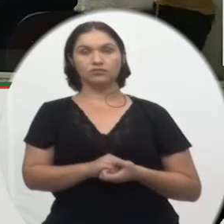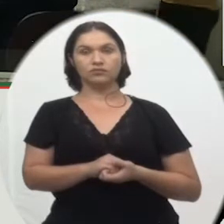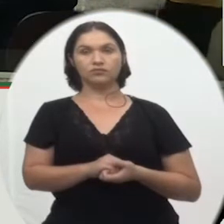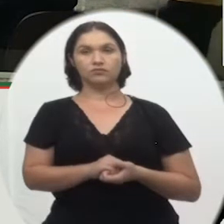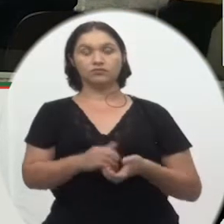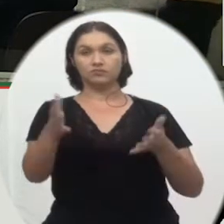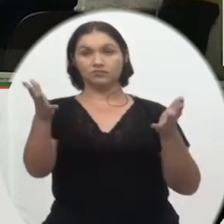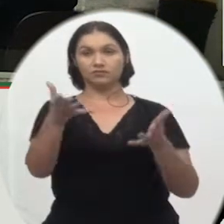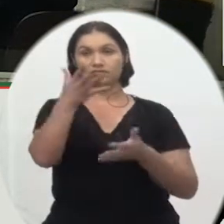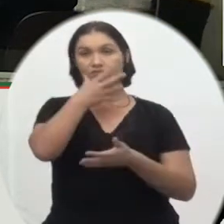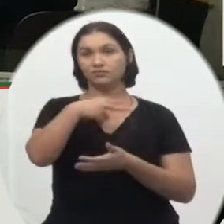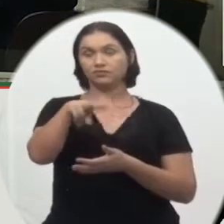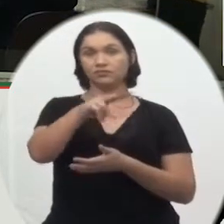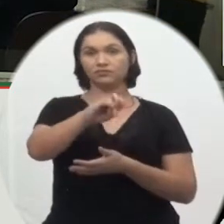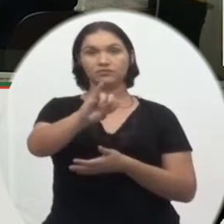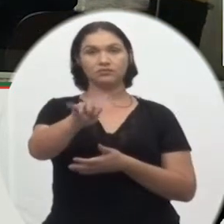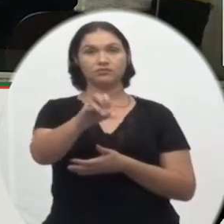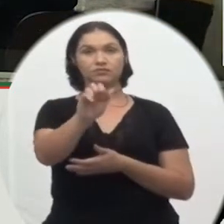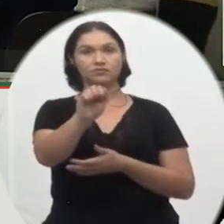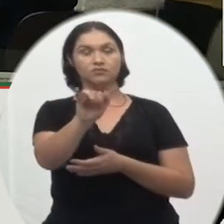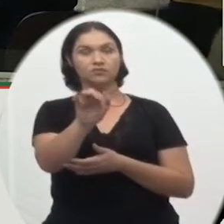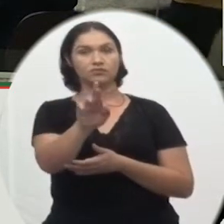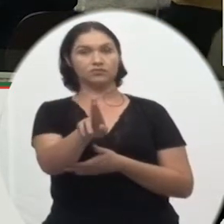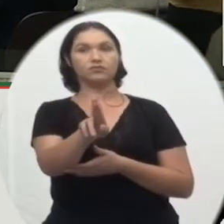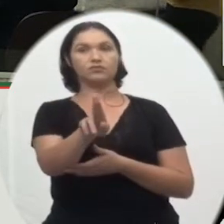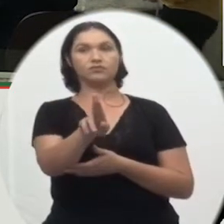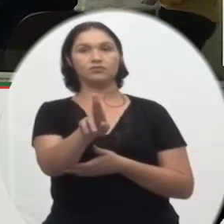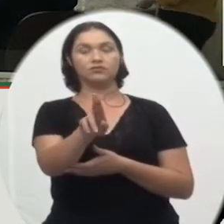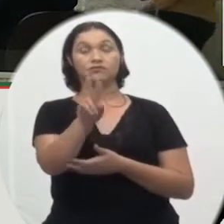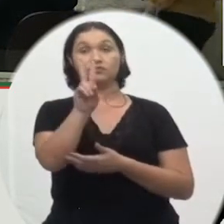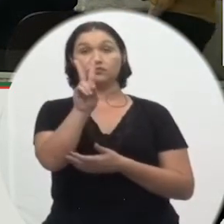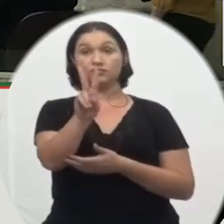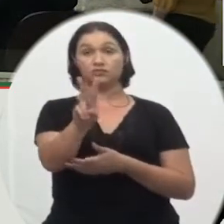Com a palavra o vereador Jair Alexandre. Vossa Excelência dispõe de 3